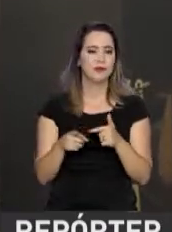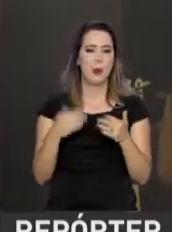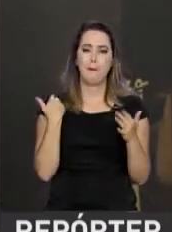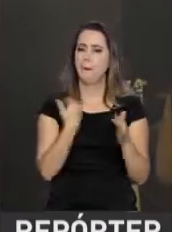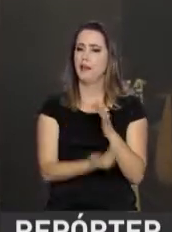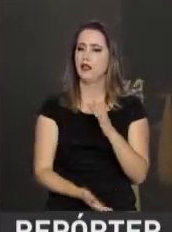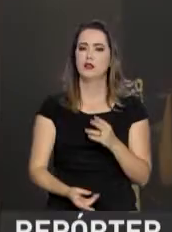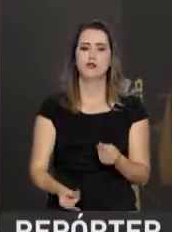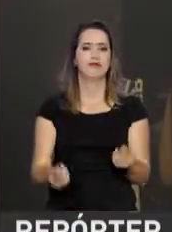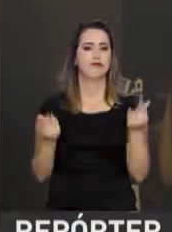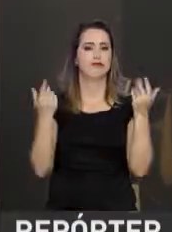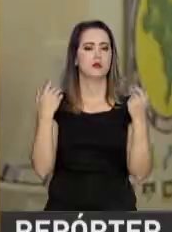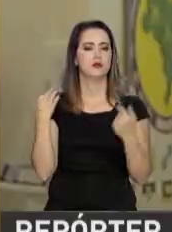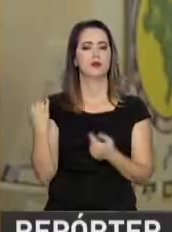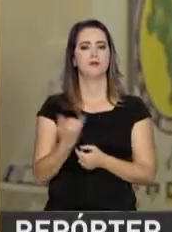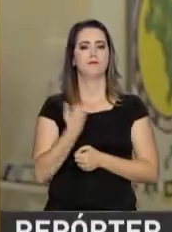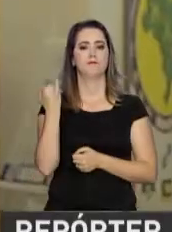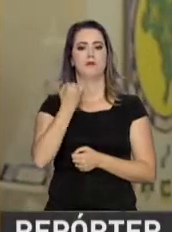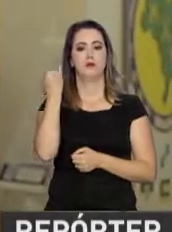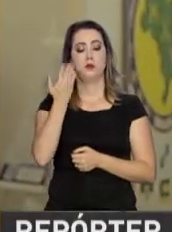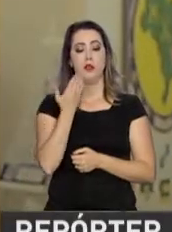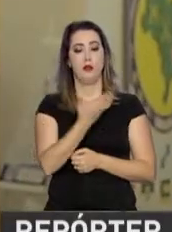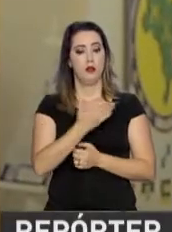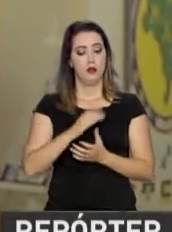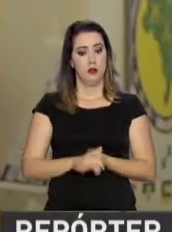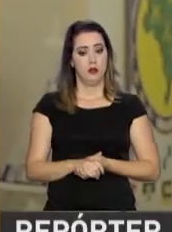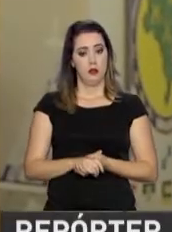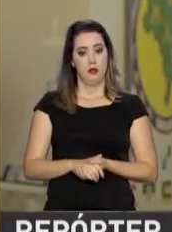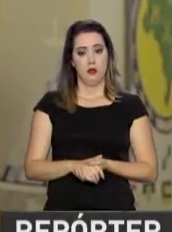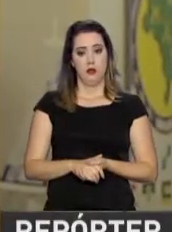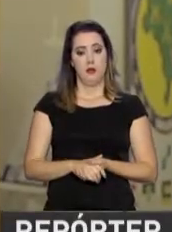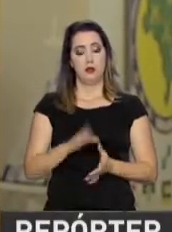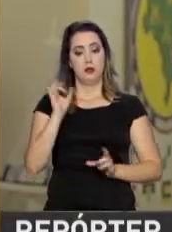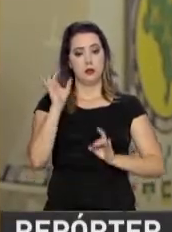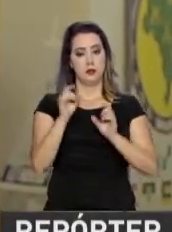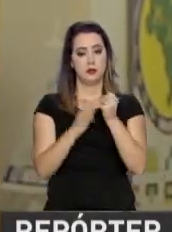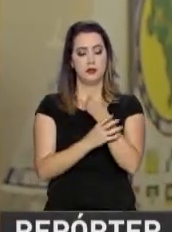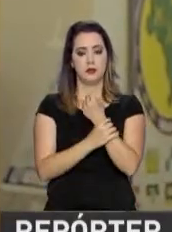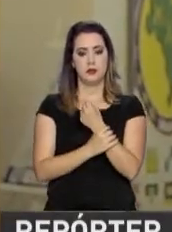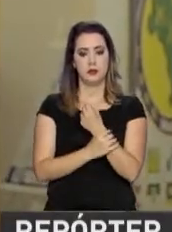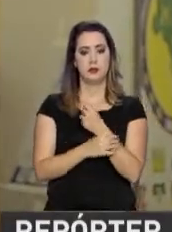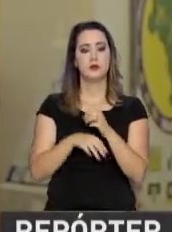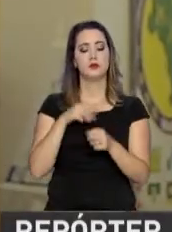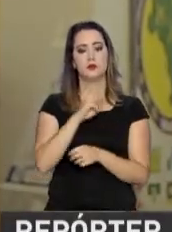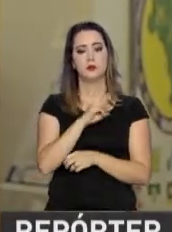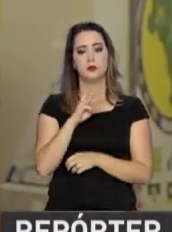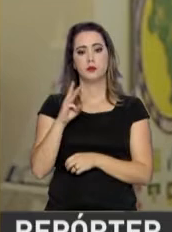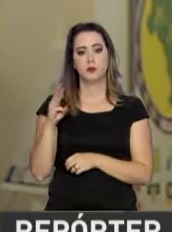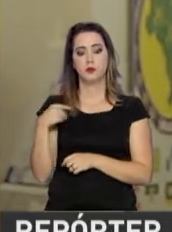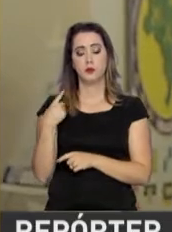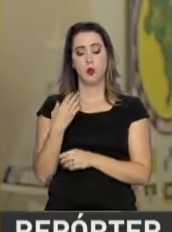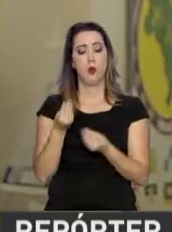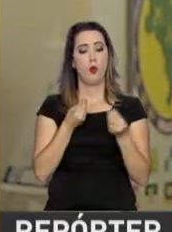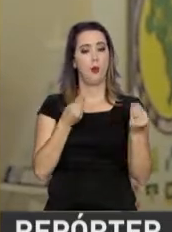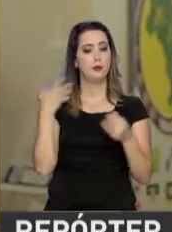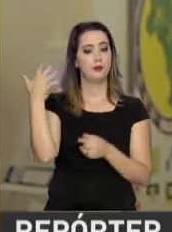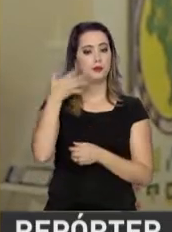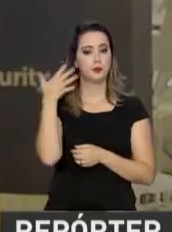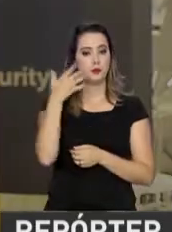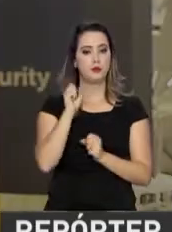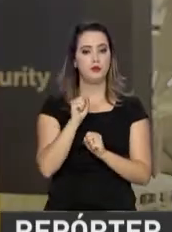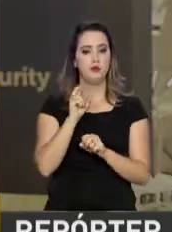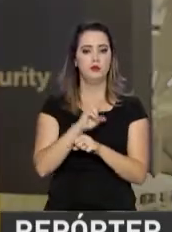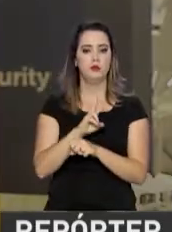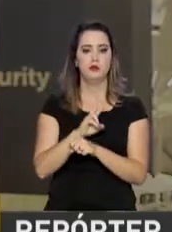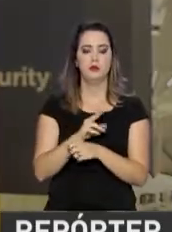perdas financeiras realmente grandes já este especialista em segurança virtual explica como o usuário pode se proteger